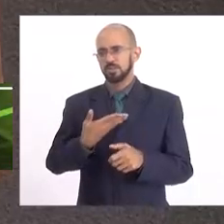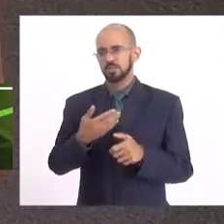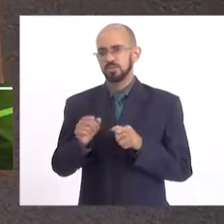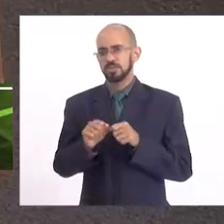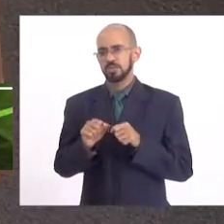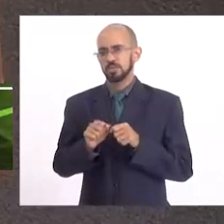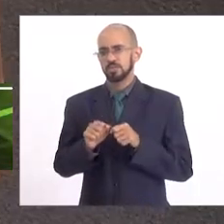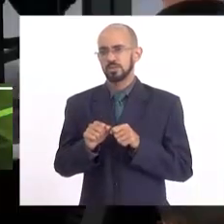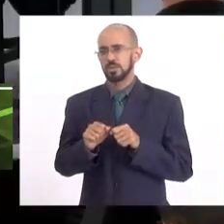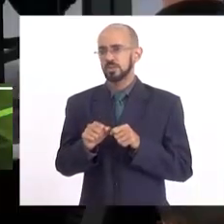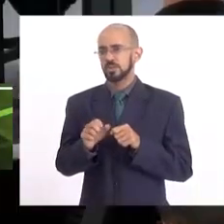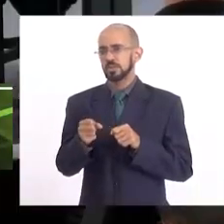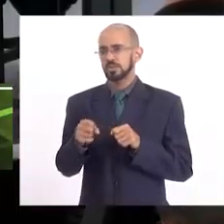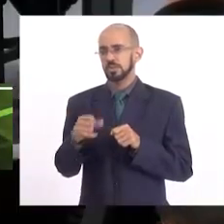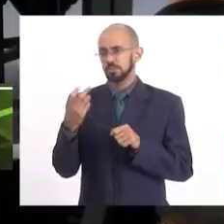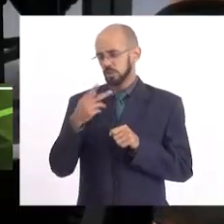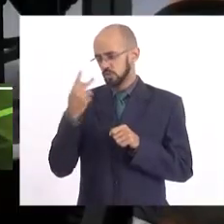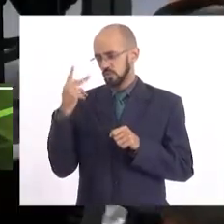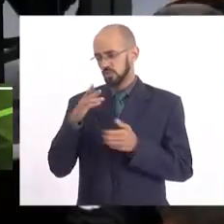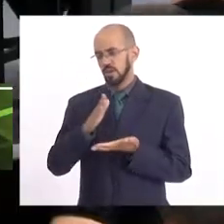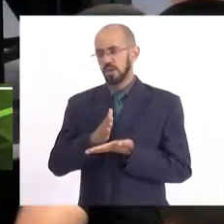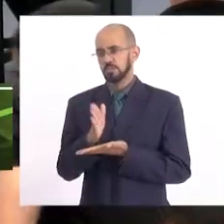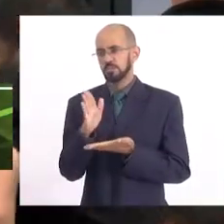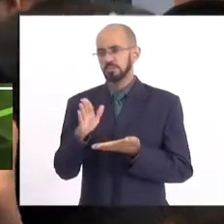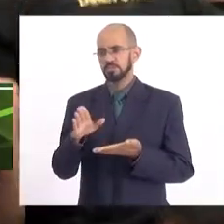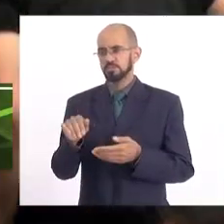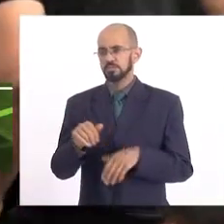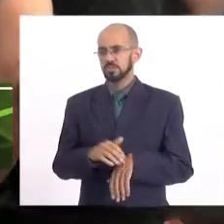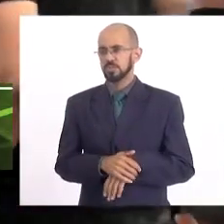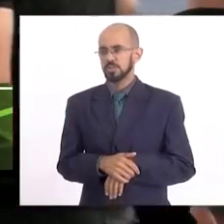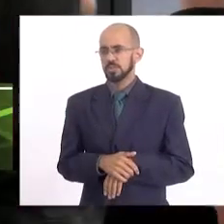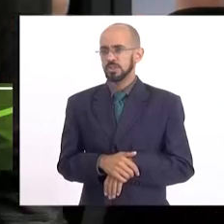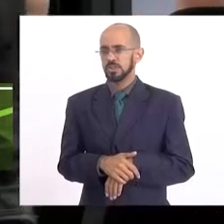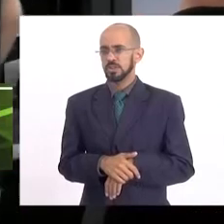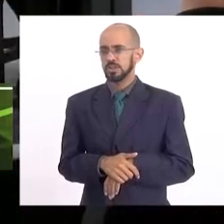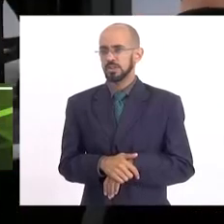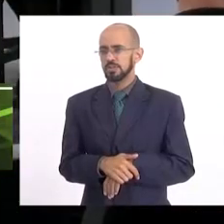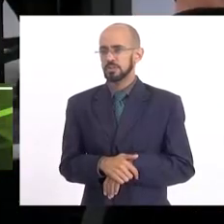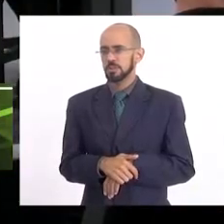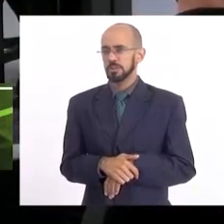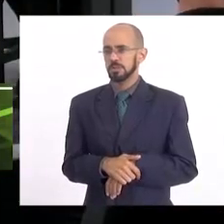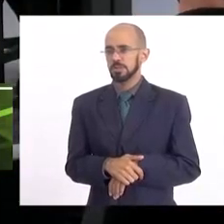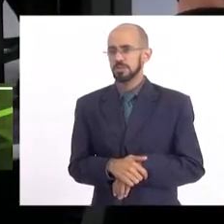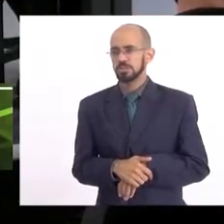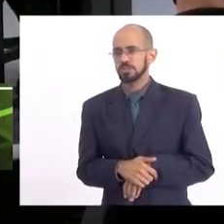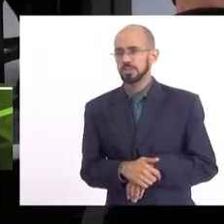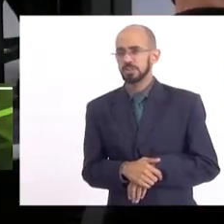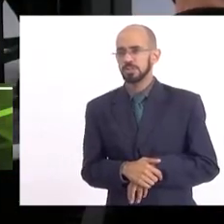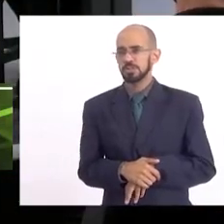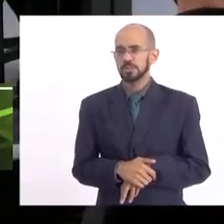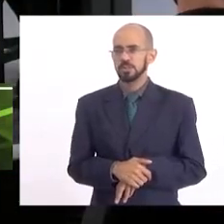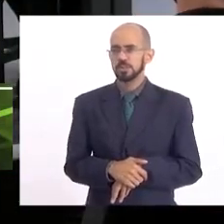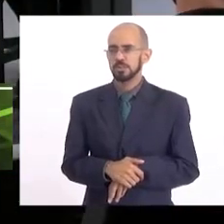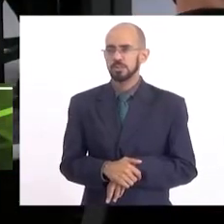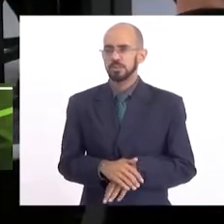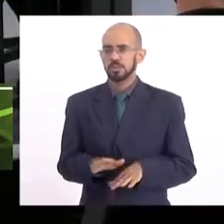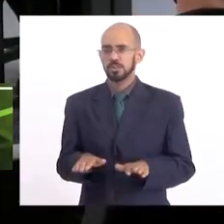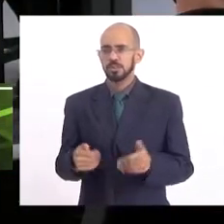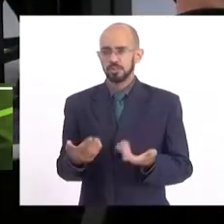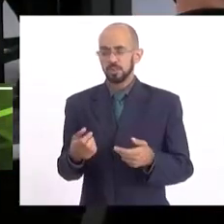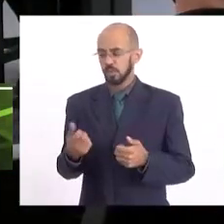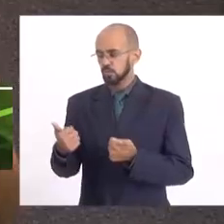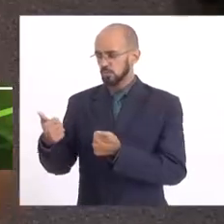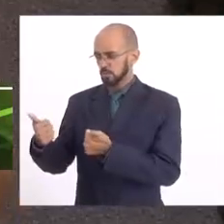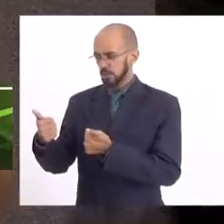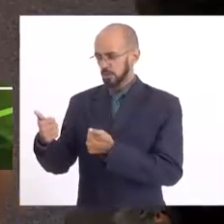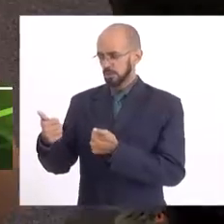Quem está apto e for aprovado, a organizadora do concurso vai passar a listagem. Vai passar. Ela que diz quem está apto ou não está. Isso aqui eu sei. Não, da tudo bem. Era